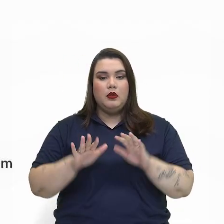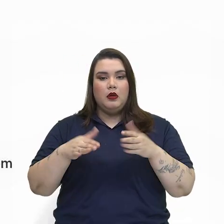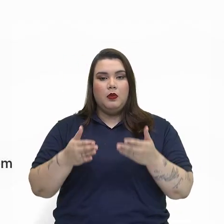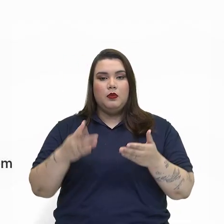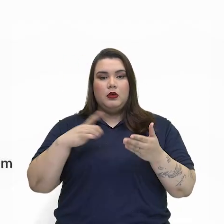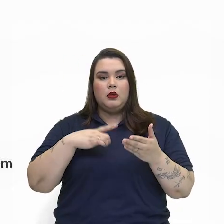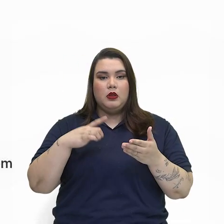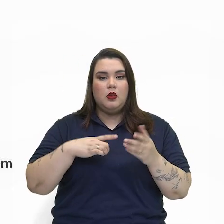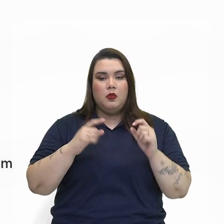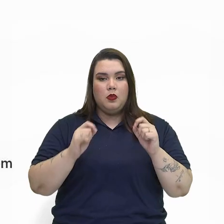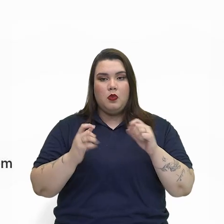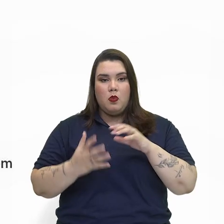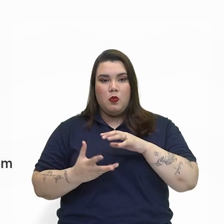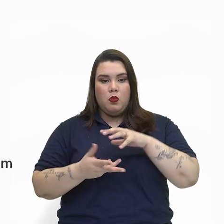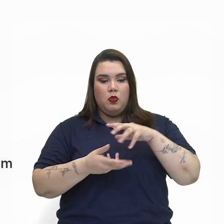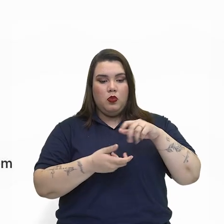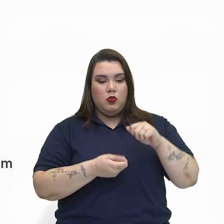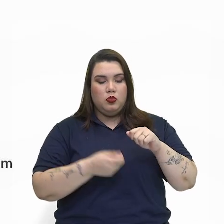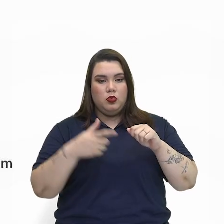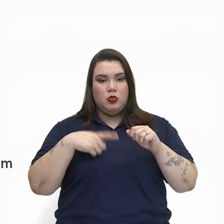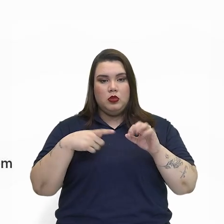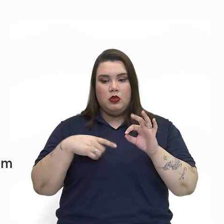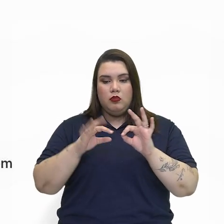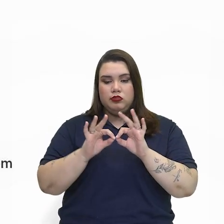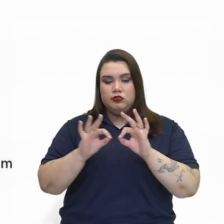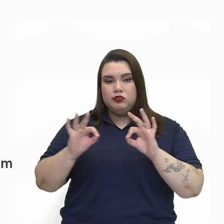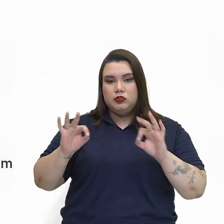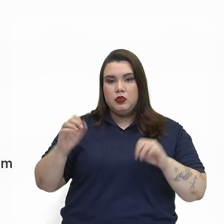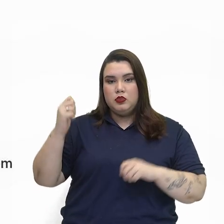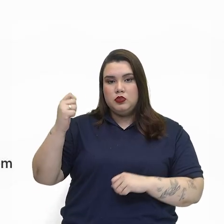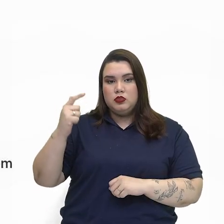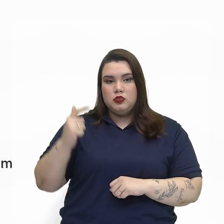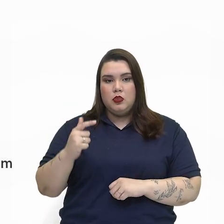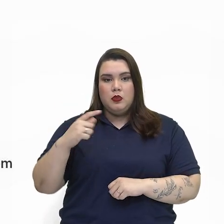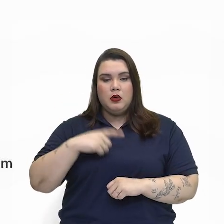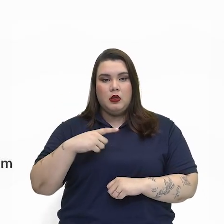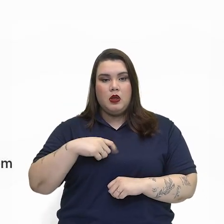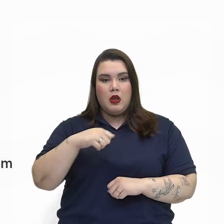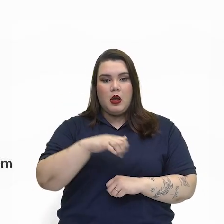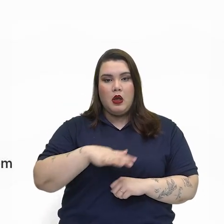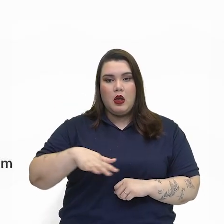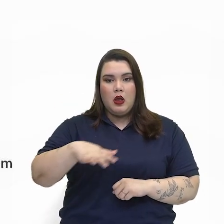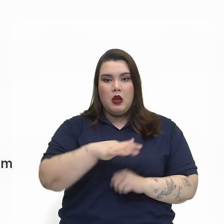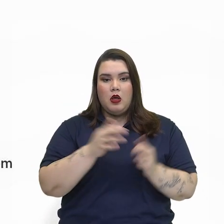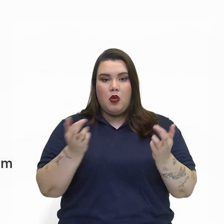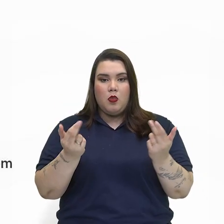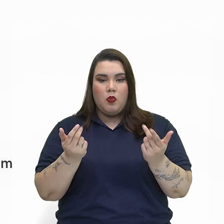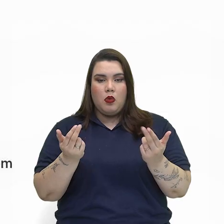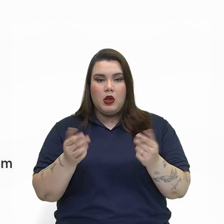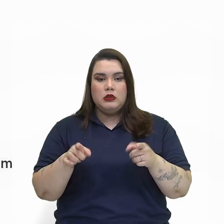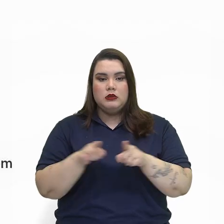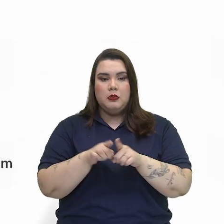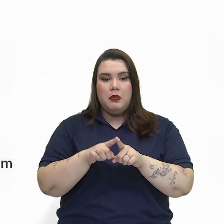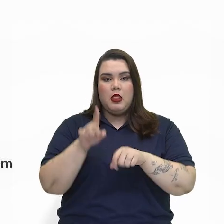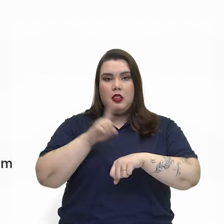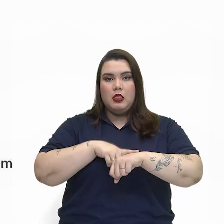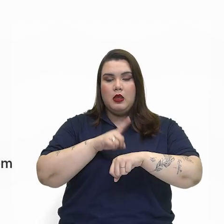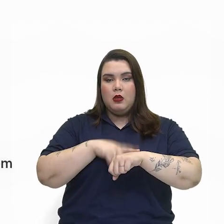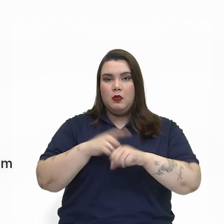que une o Sol a um planeta descreve áreas iguais em intervalos de tempos